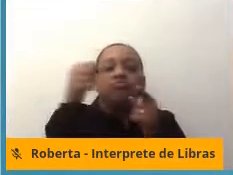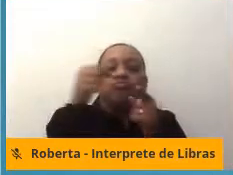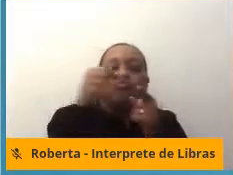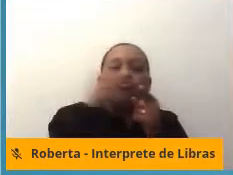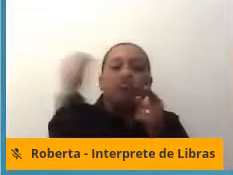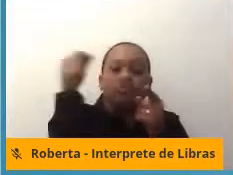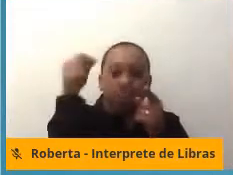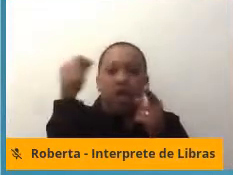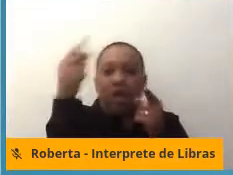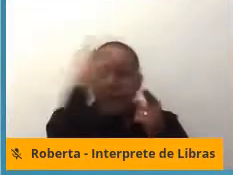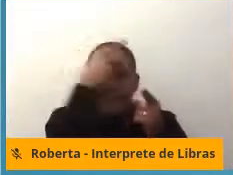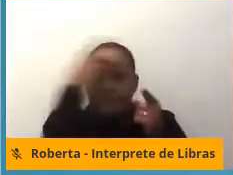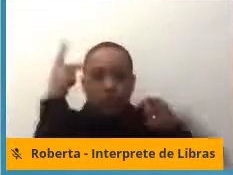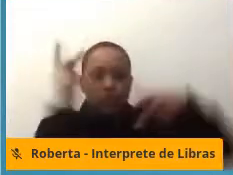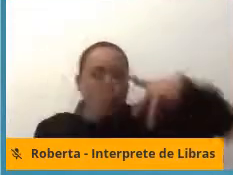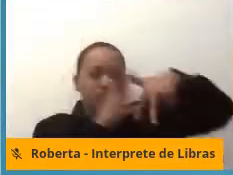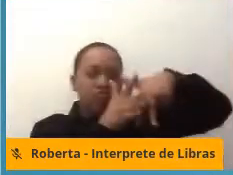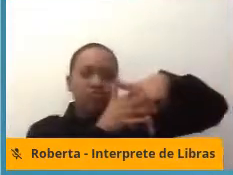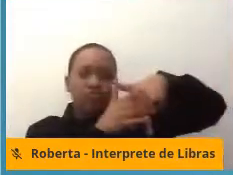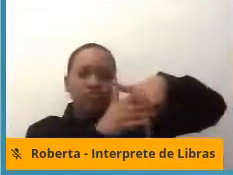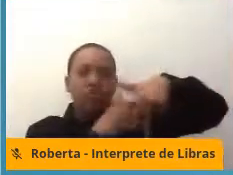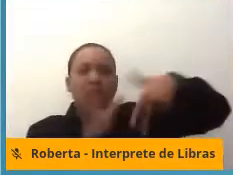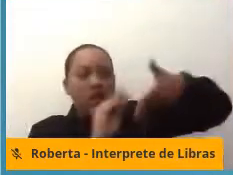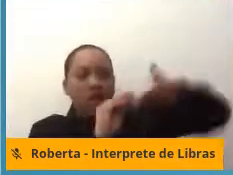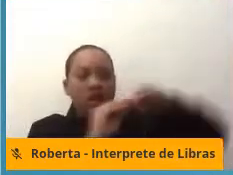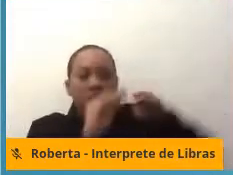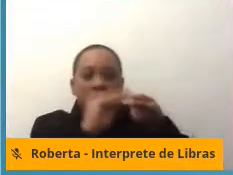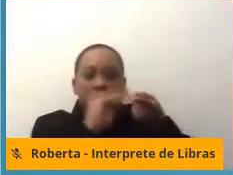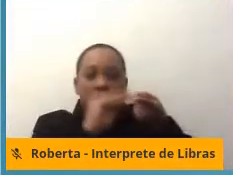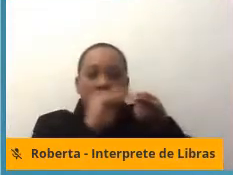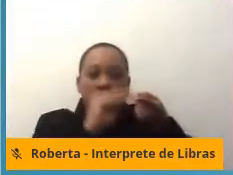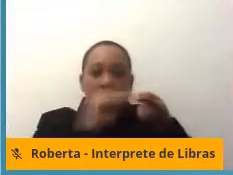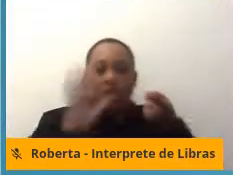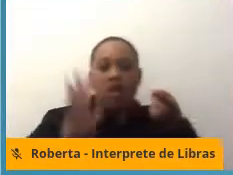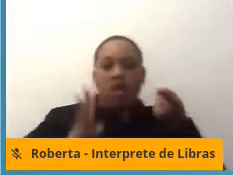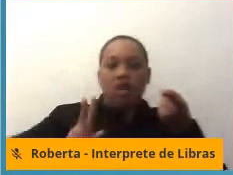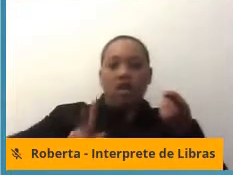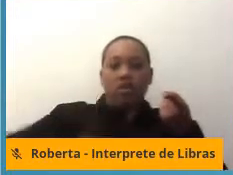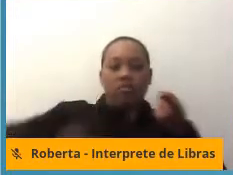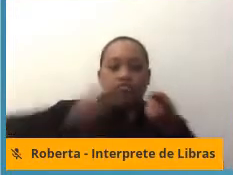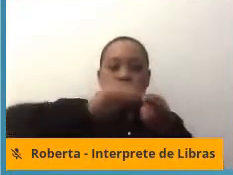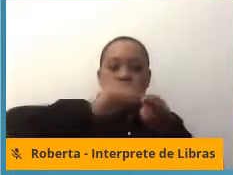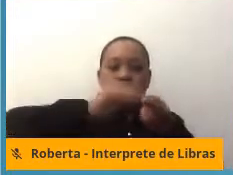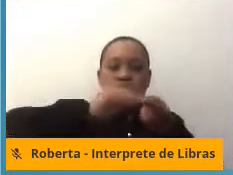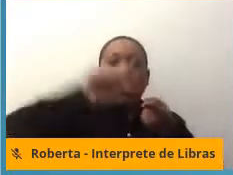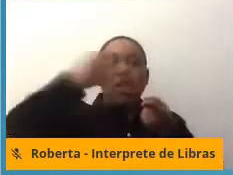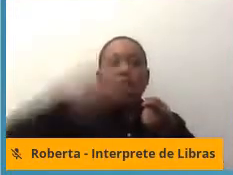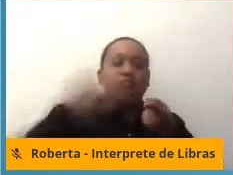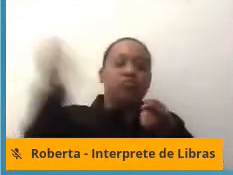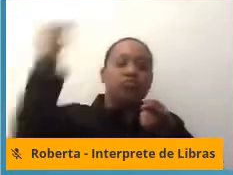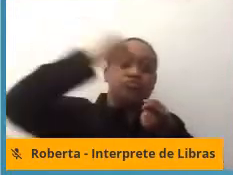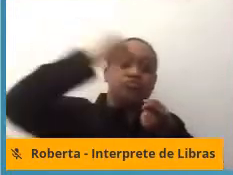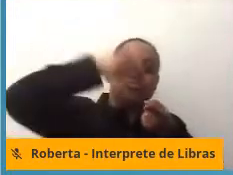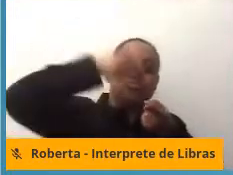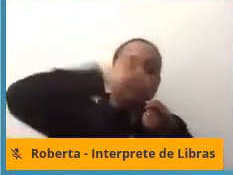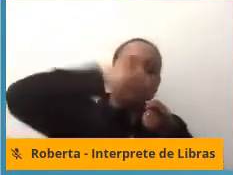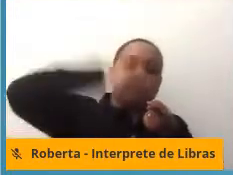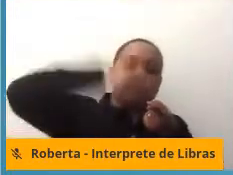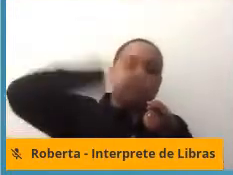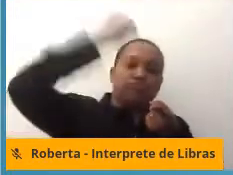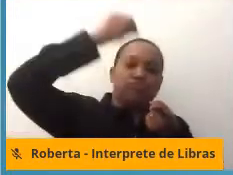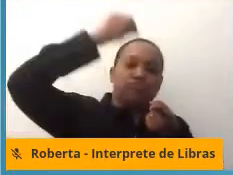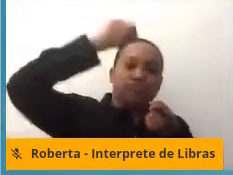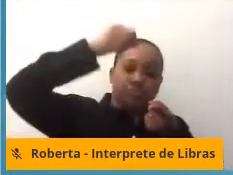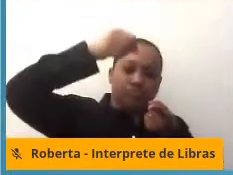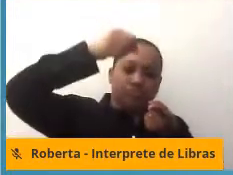a limpezinha direitinho, antisepsia, e aí vem, tira a gota de sangue, seguindo os protocolos de cada kit,